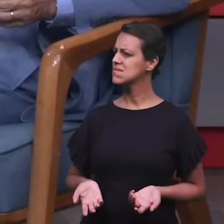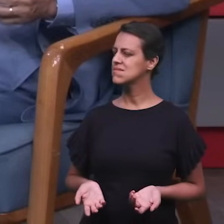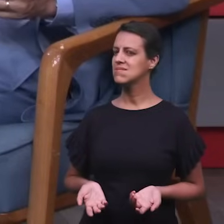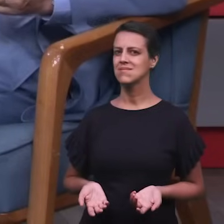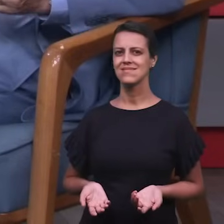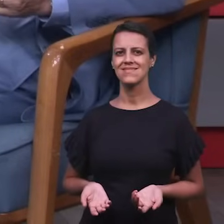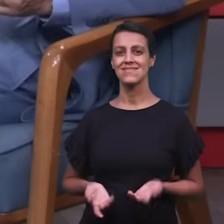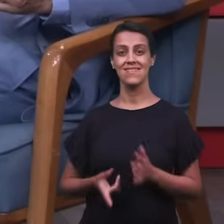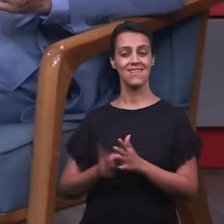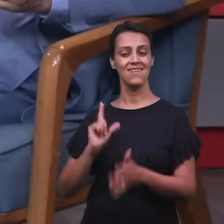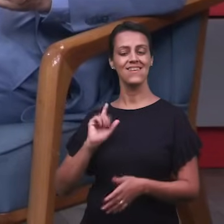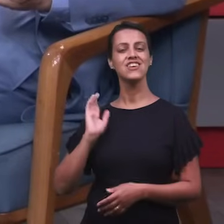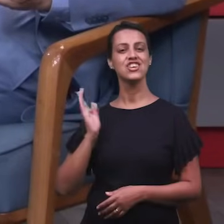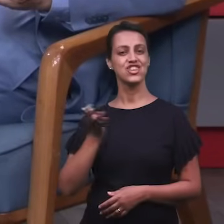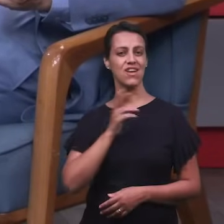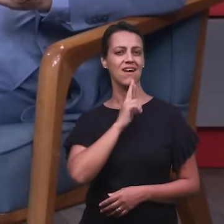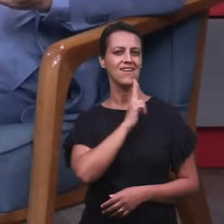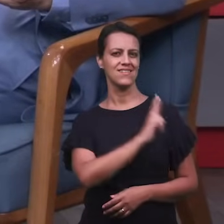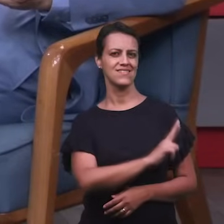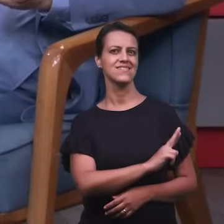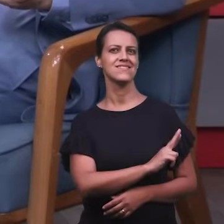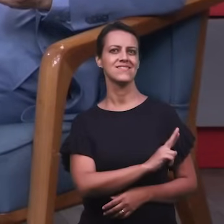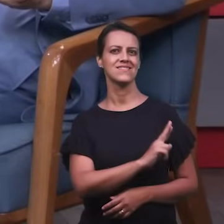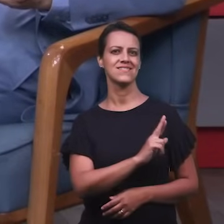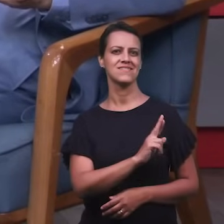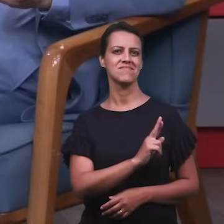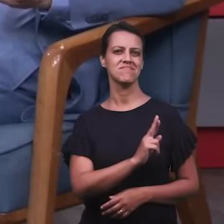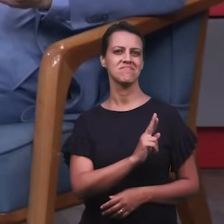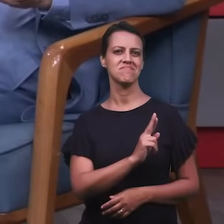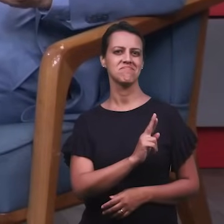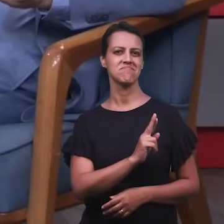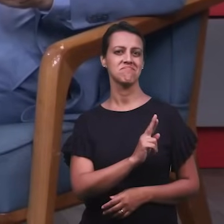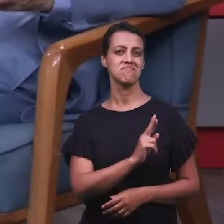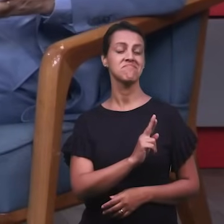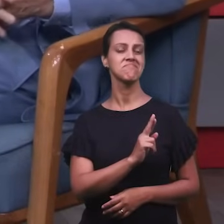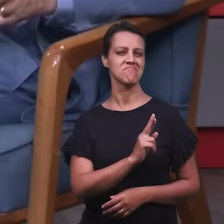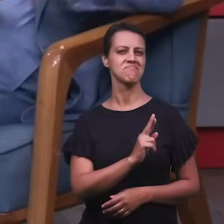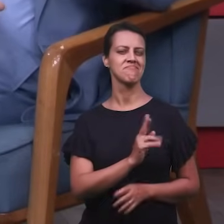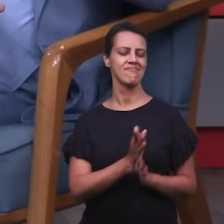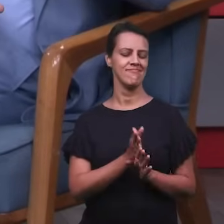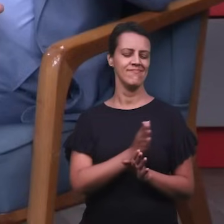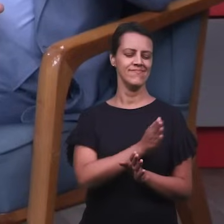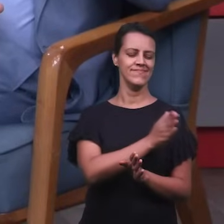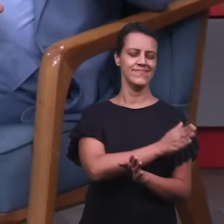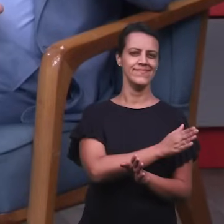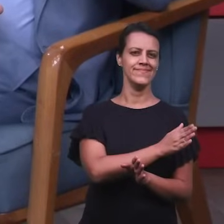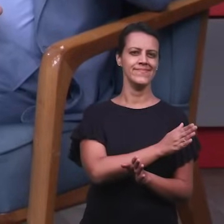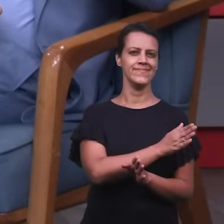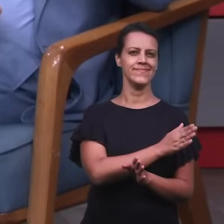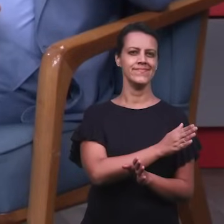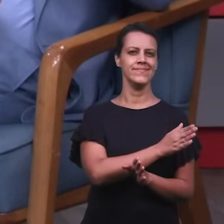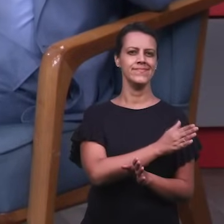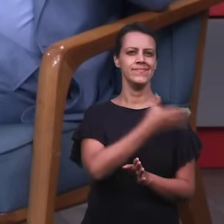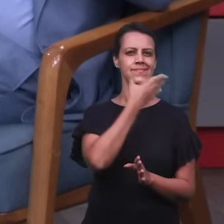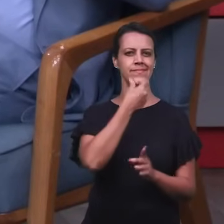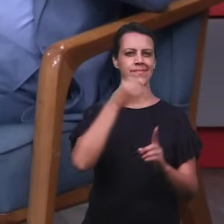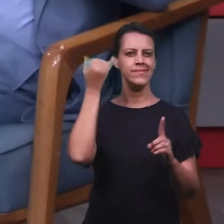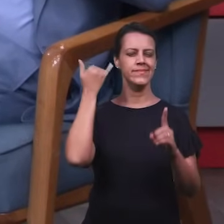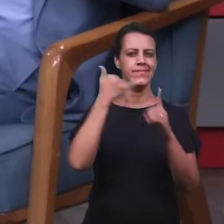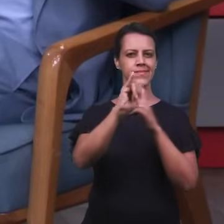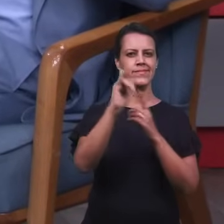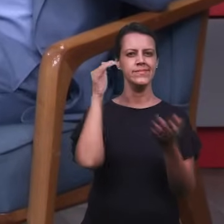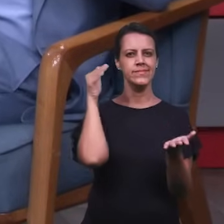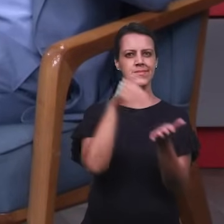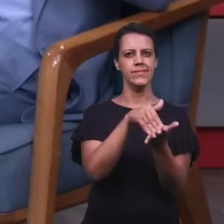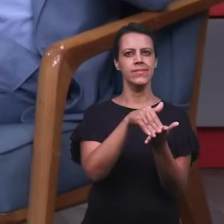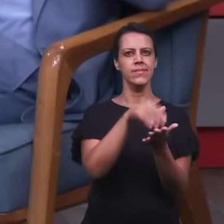A resposta já tinha sido dada lá atrás, pelo último profeta do Velho